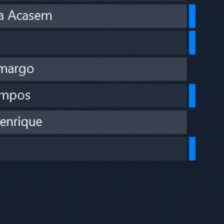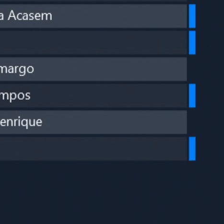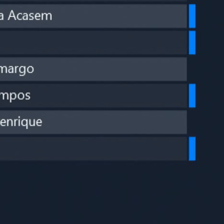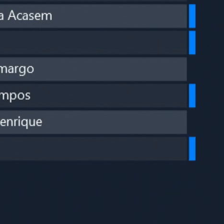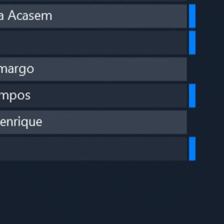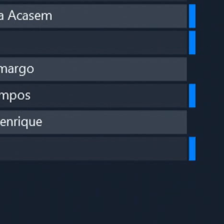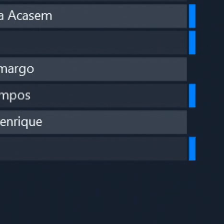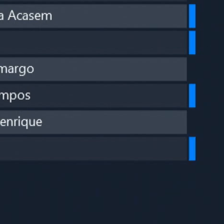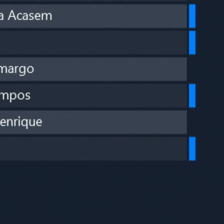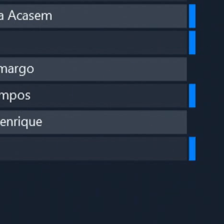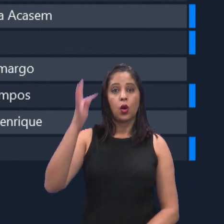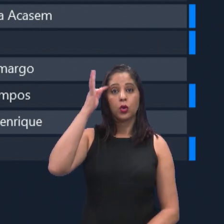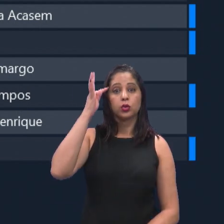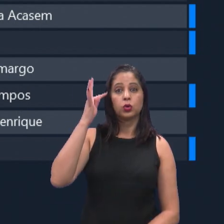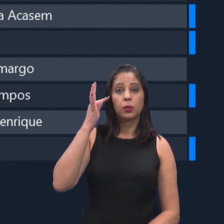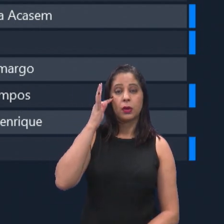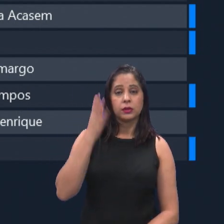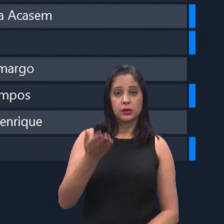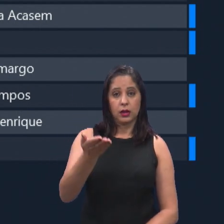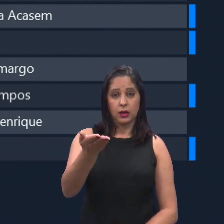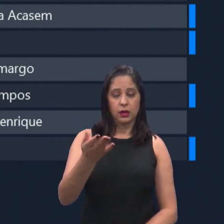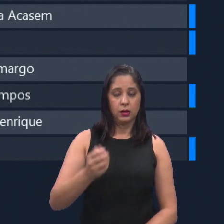Vereador Tomás Henrique,